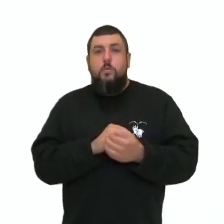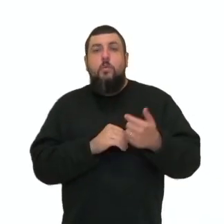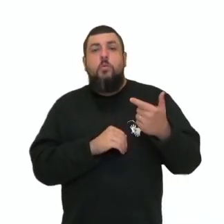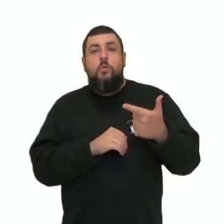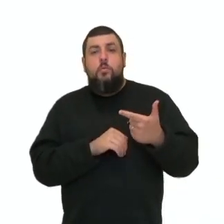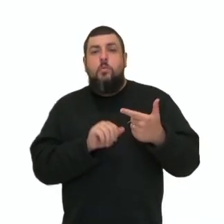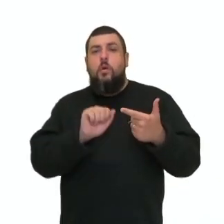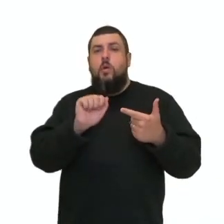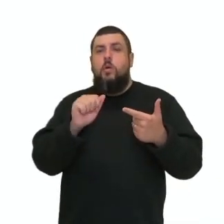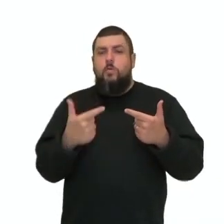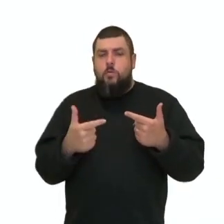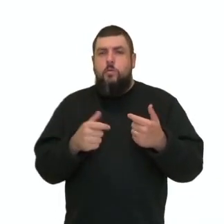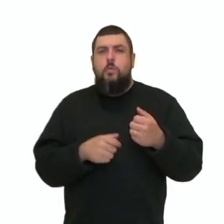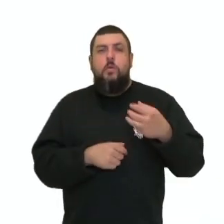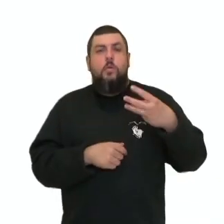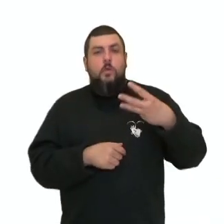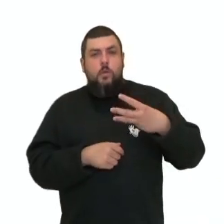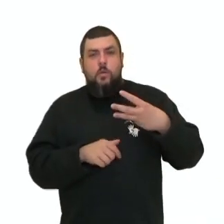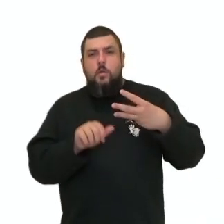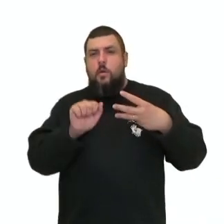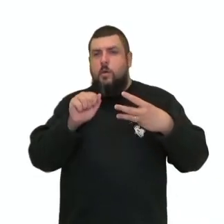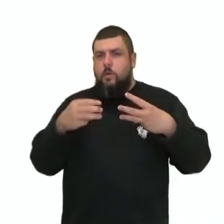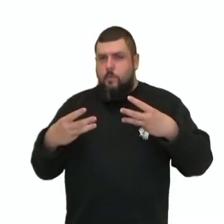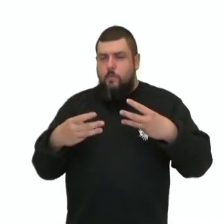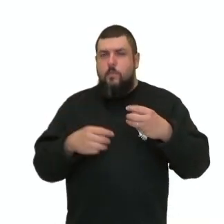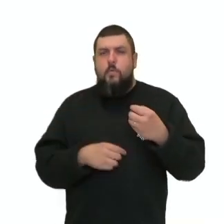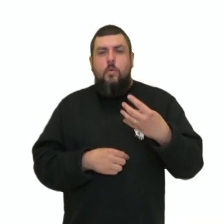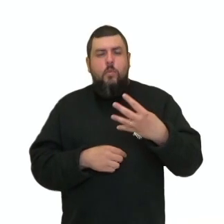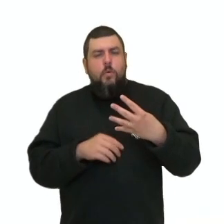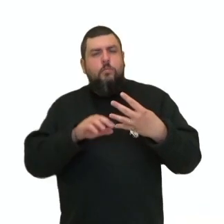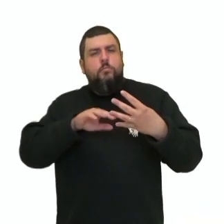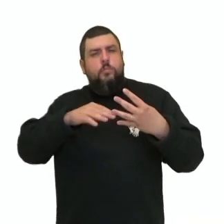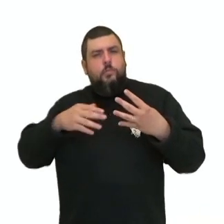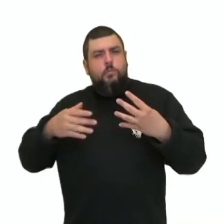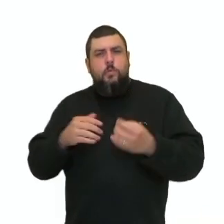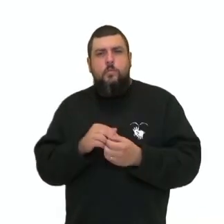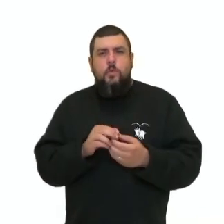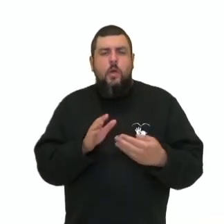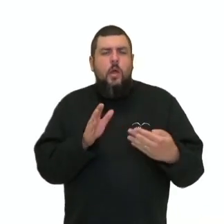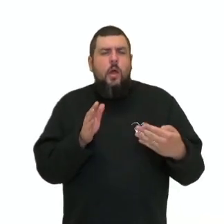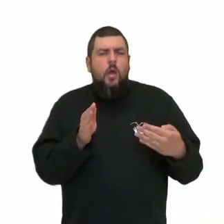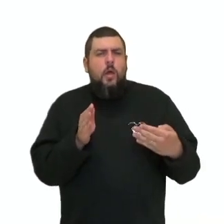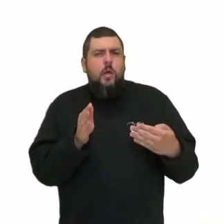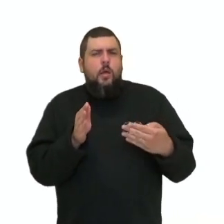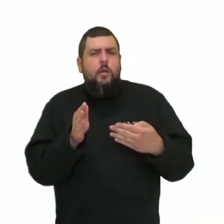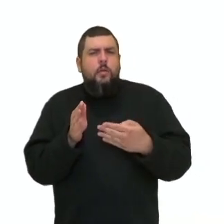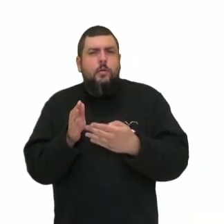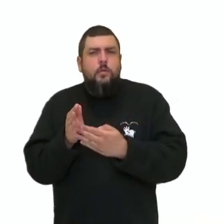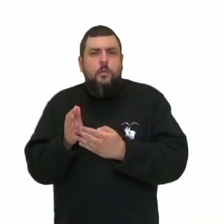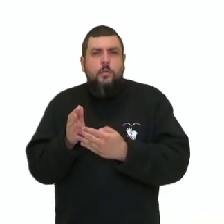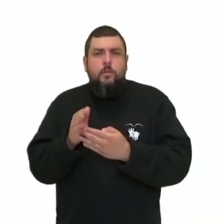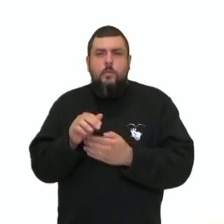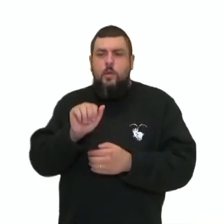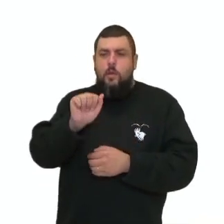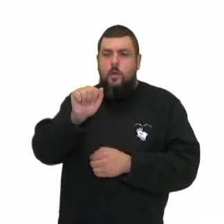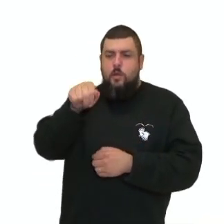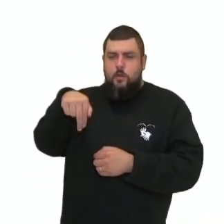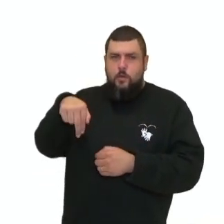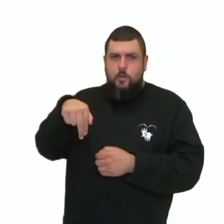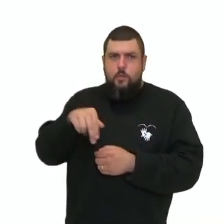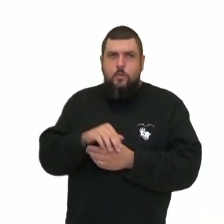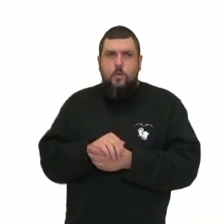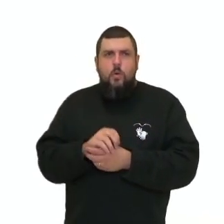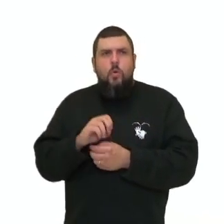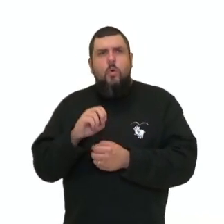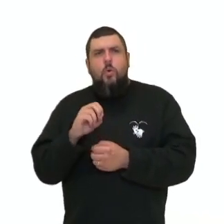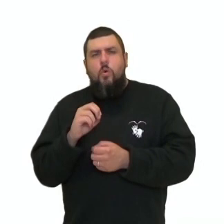o terceiro por A3 e assim por diante, até o termo de ordem N, ou